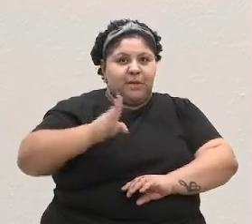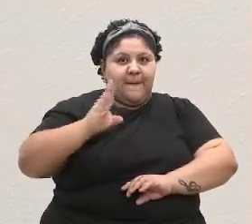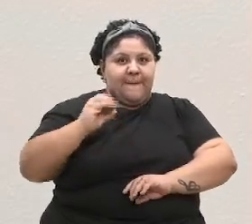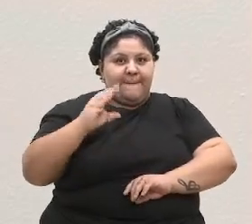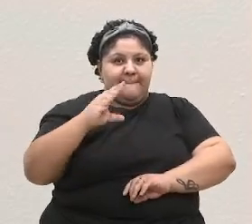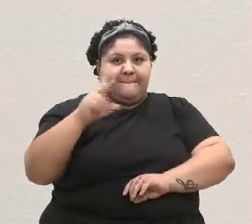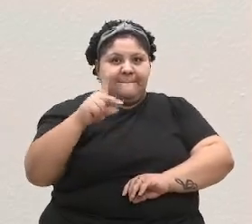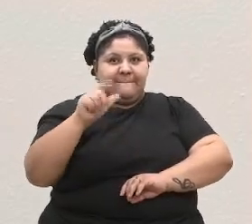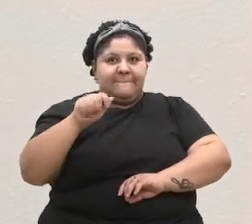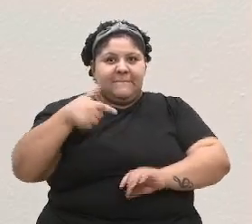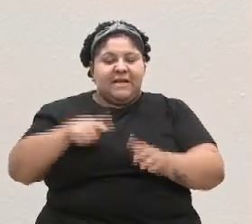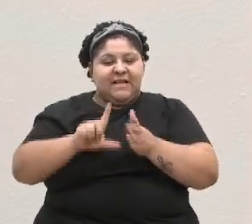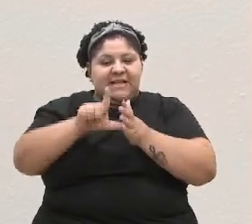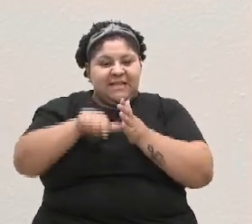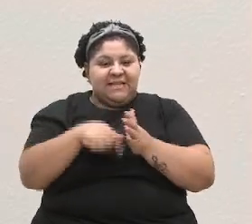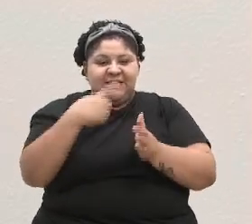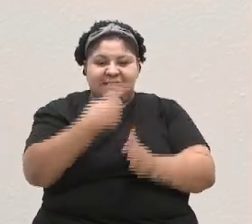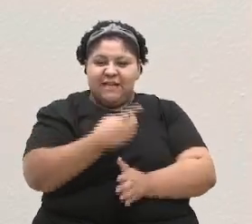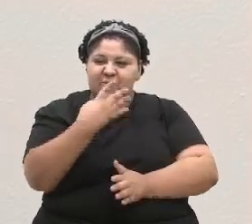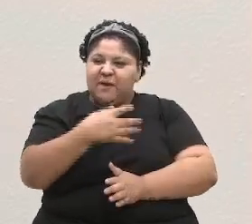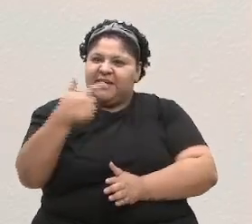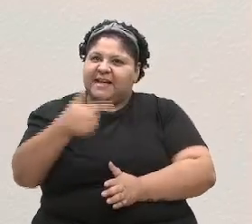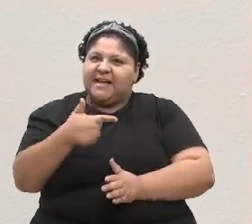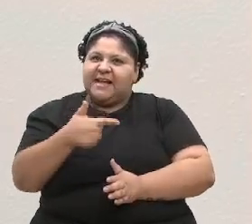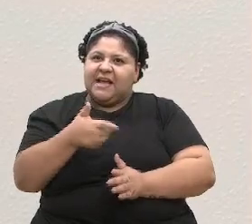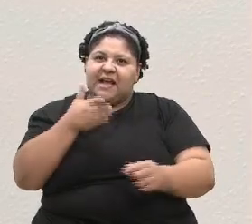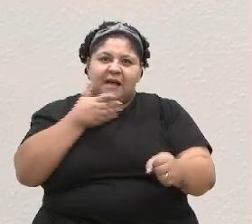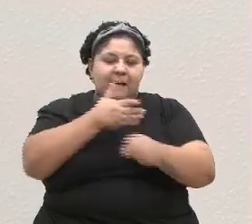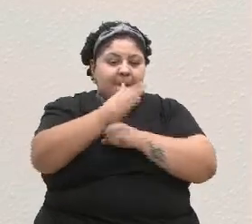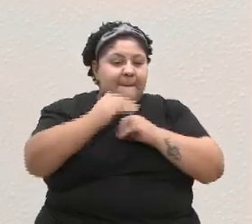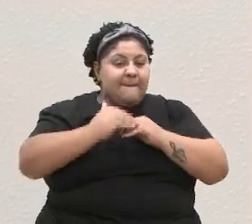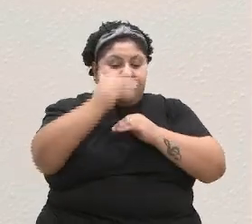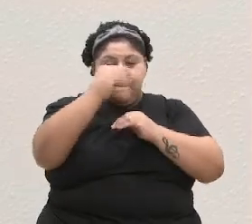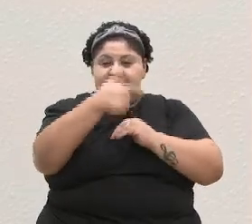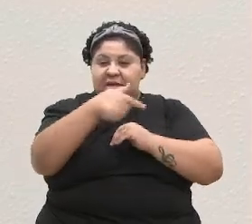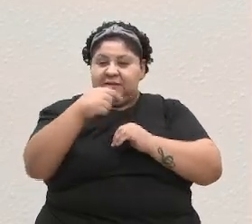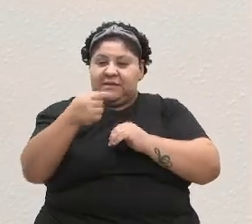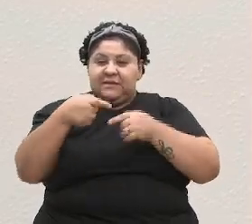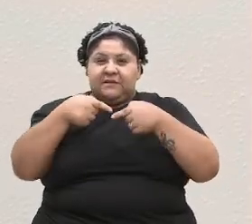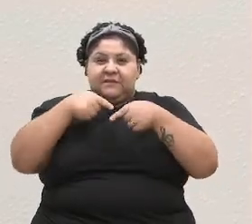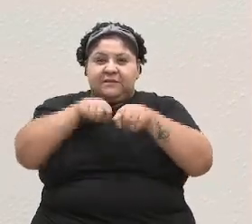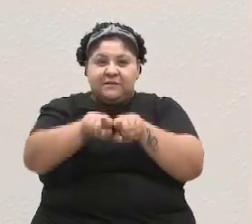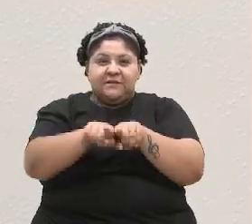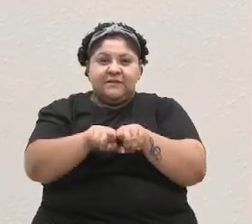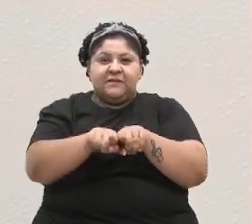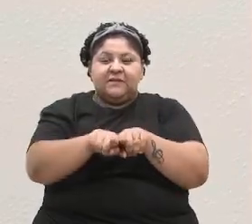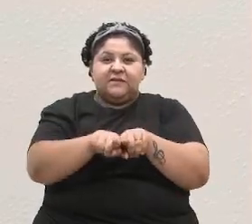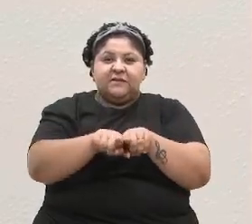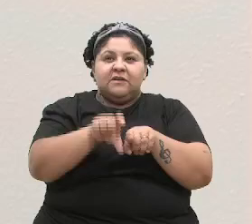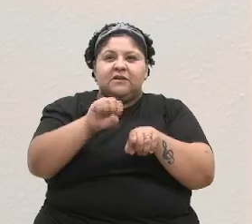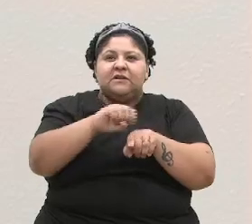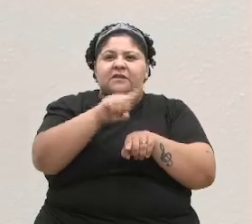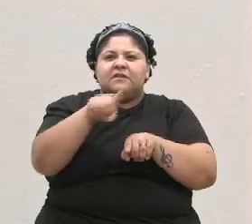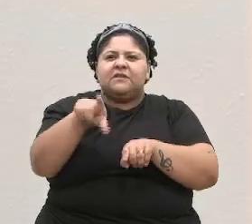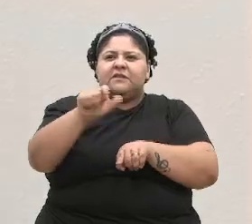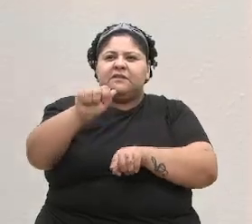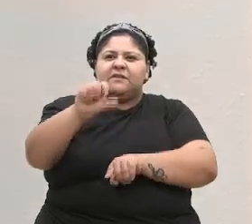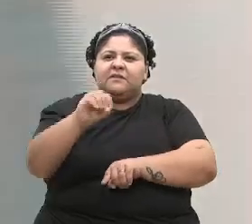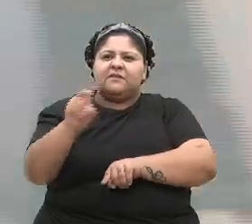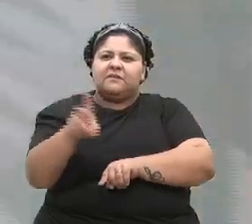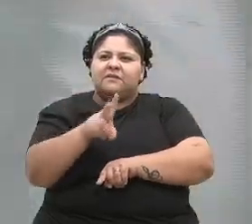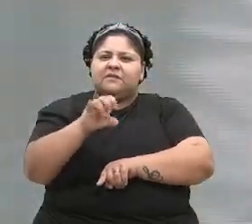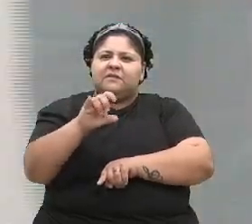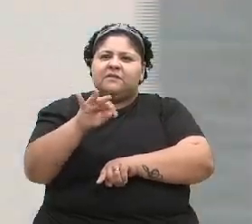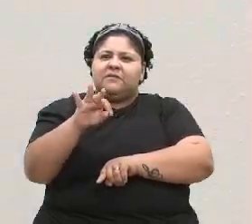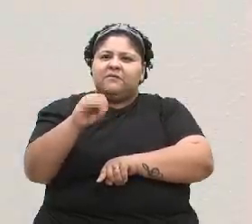de 147 participantes, mais de 70 partidas, o São Vitor A foi o grande campeão, São Vitor B ficou